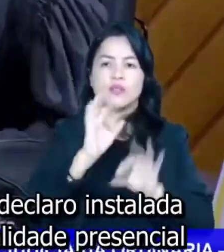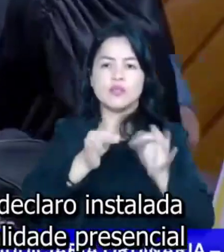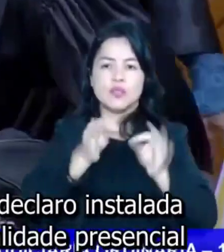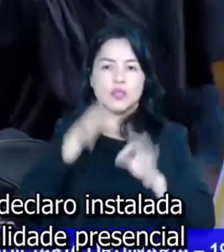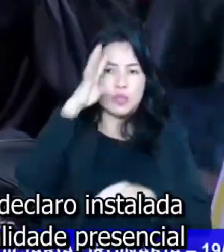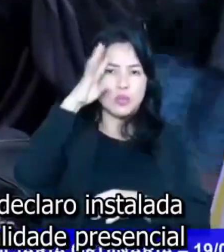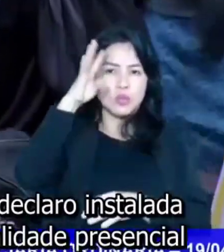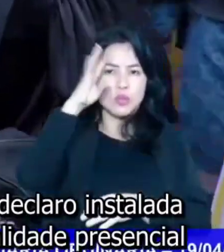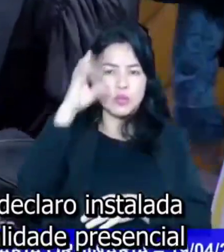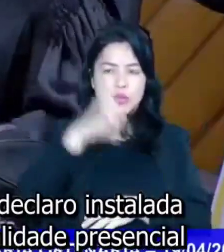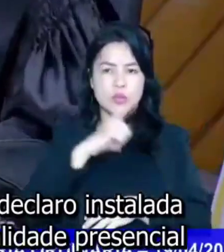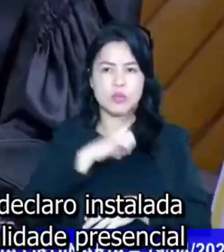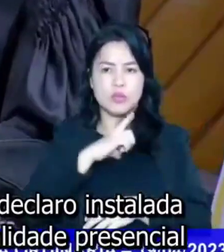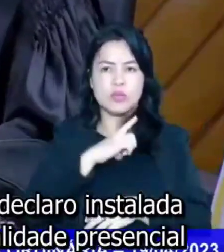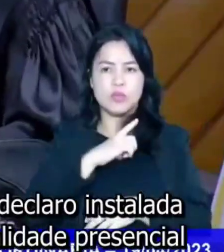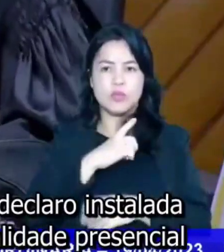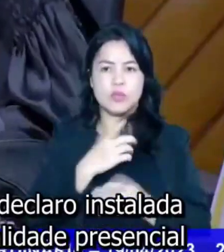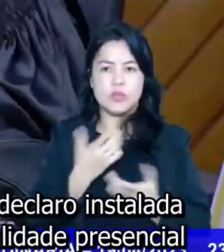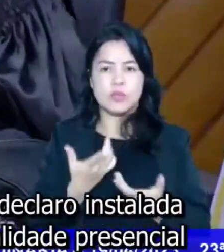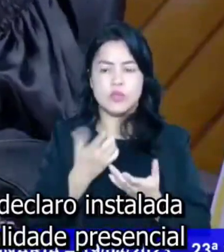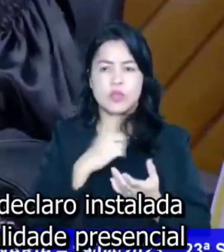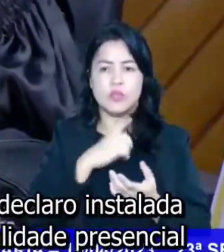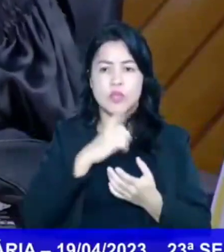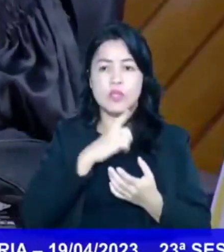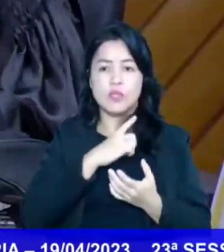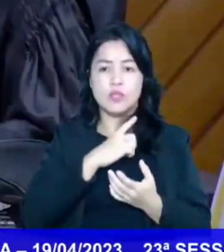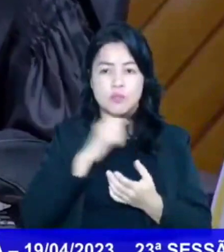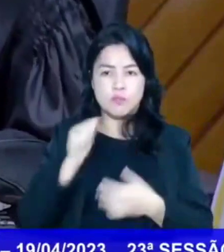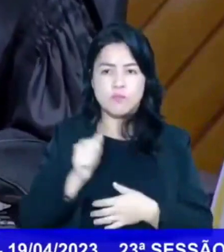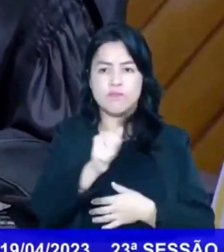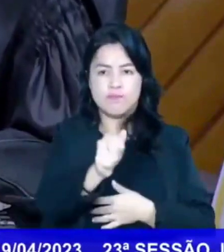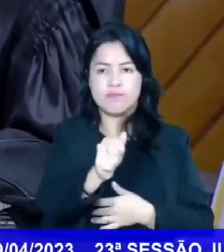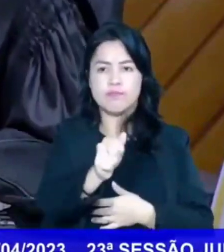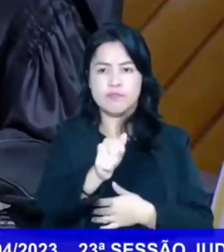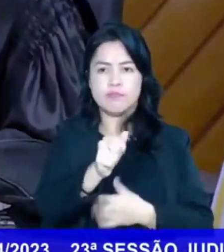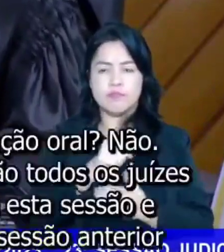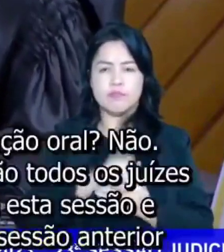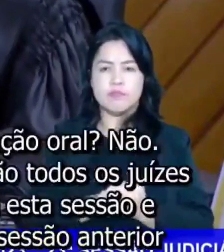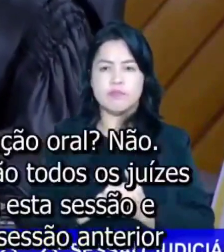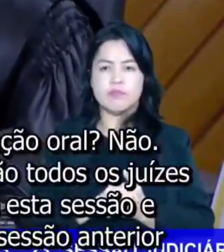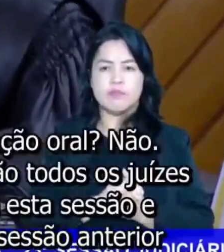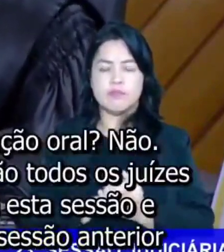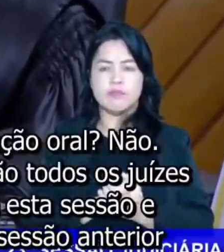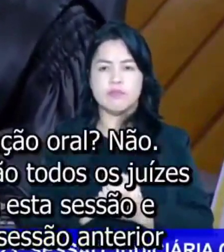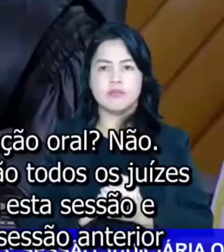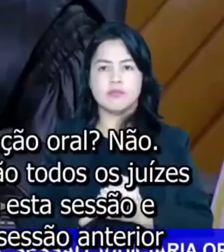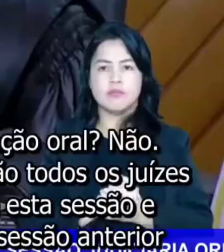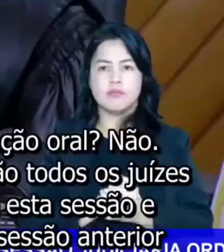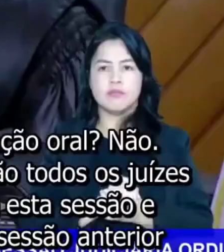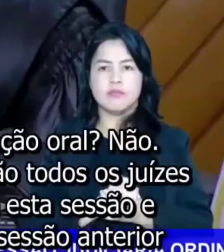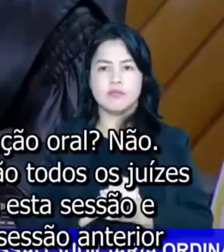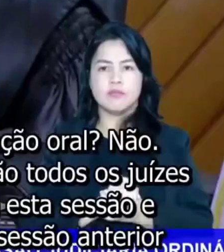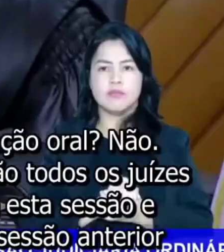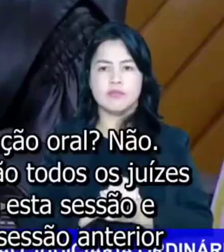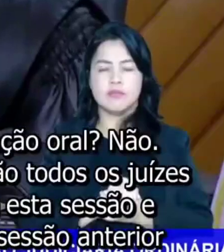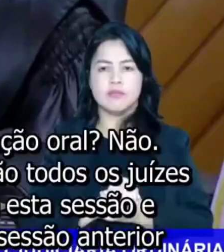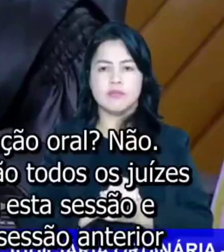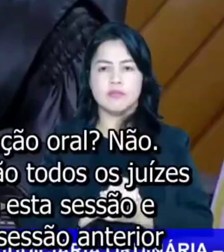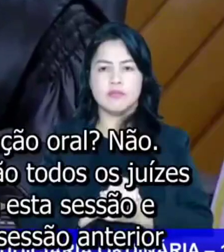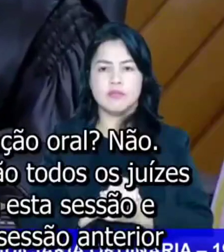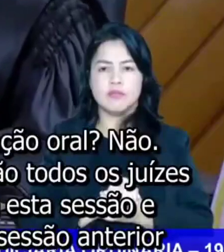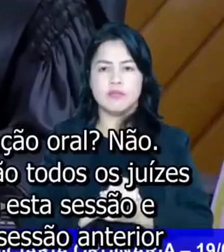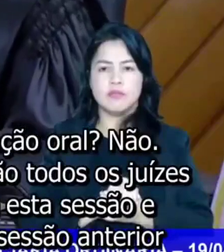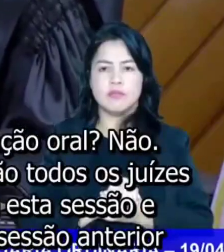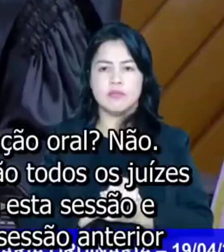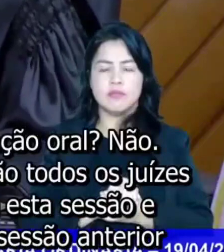João que vai ser Lages, realizada na modalidade auxilia. presencial. Haverá presencial, tem alguém que vai fazer